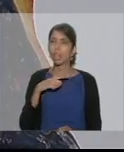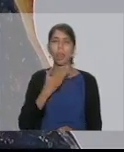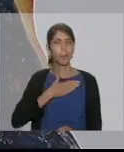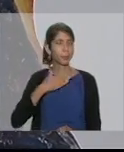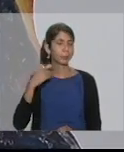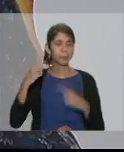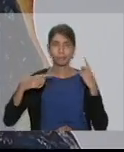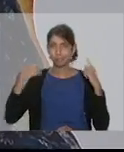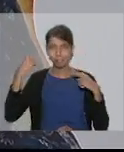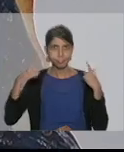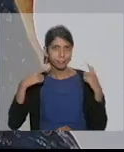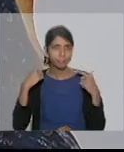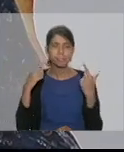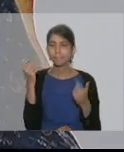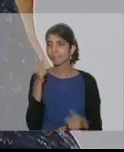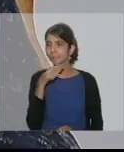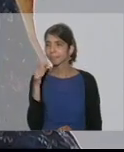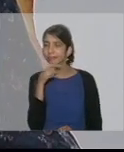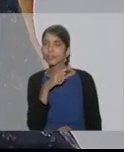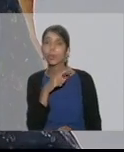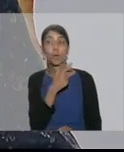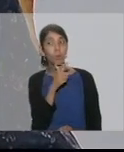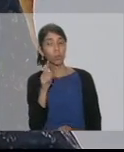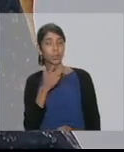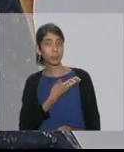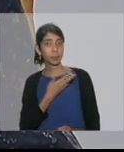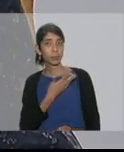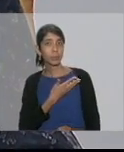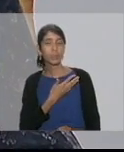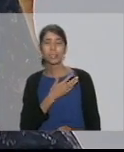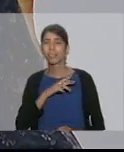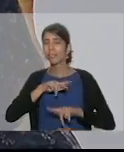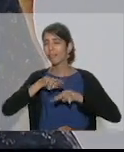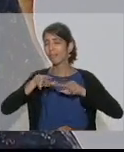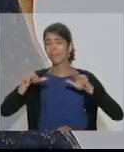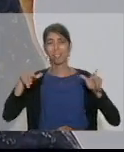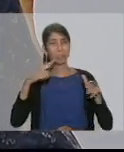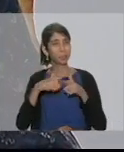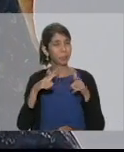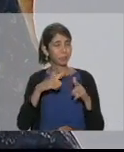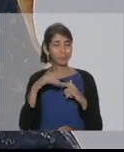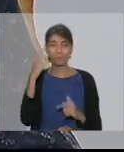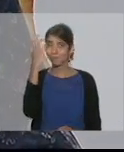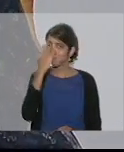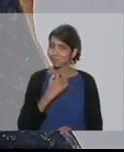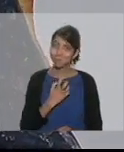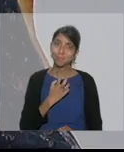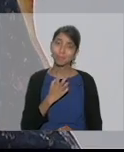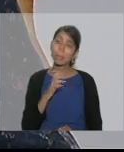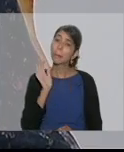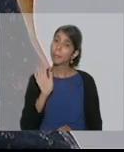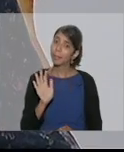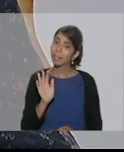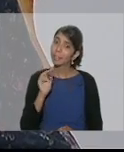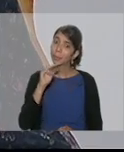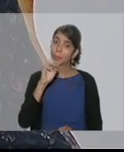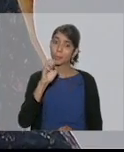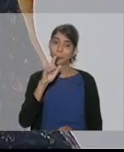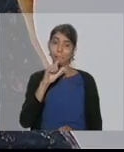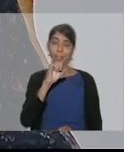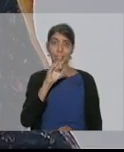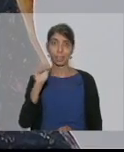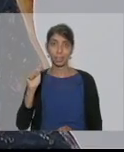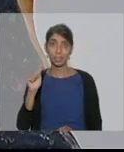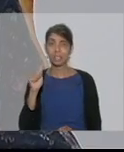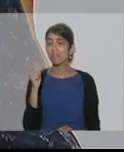louca, entendeu? Divertida. Ela tem uma outra amiga que está passando vários problemas sérios, sabe? Mas a Melissa em si, ela é